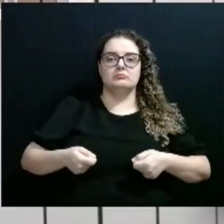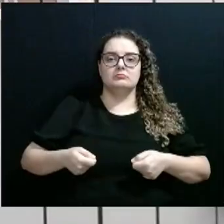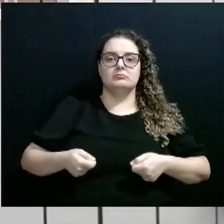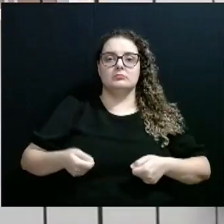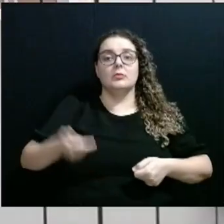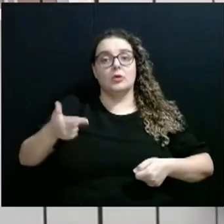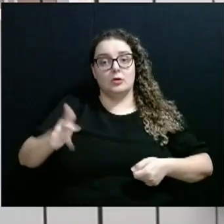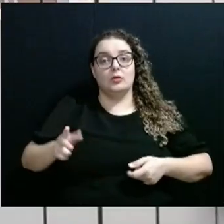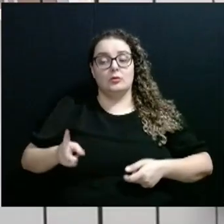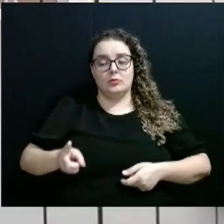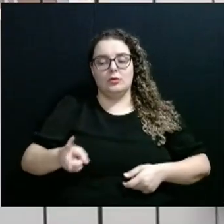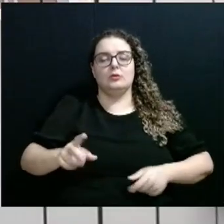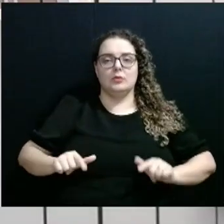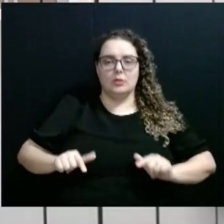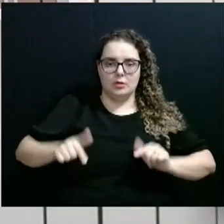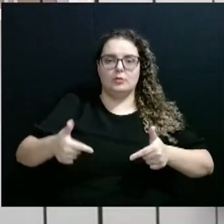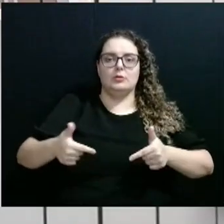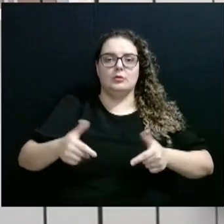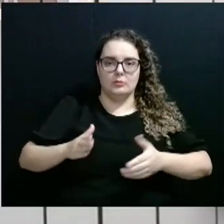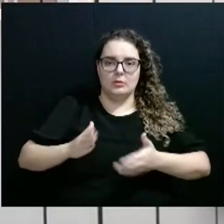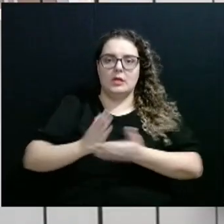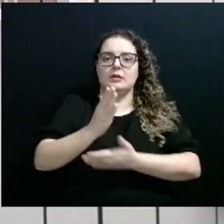firme na luta pela classificação.